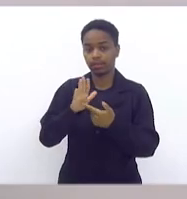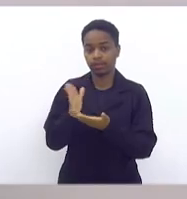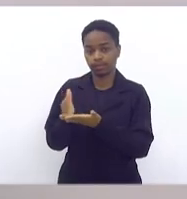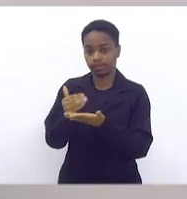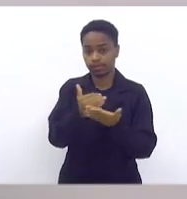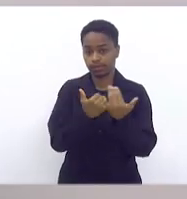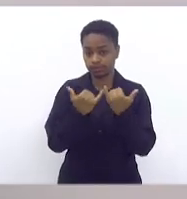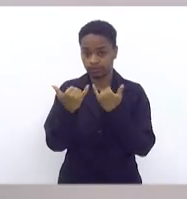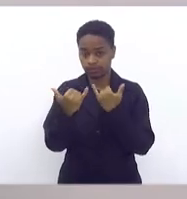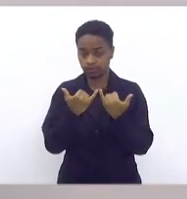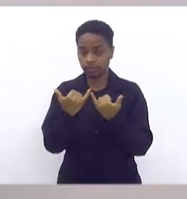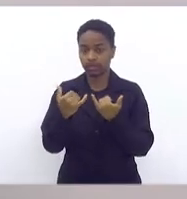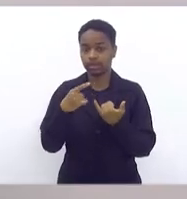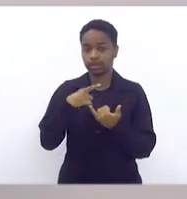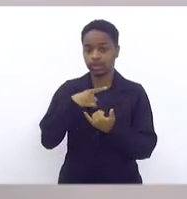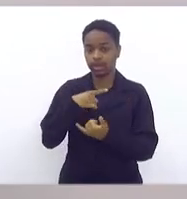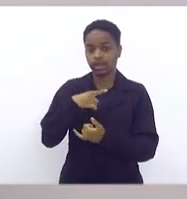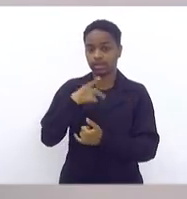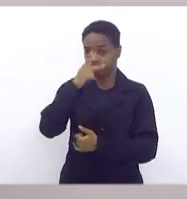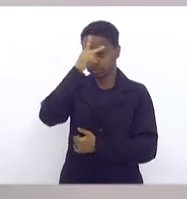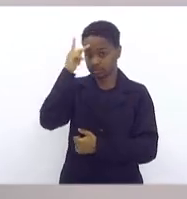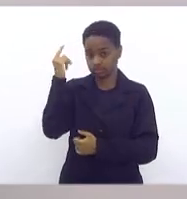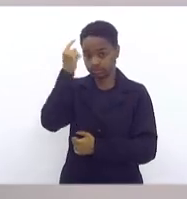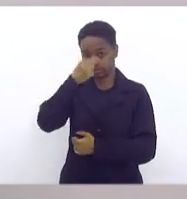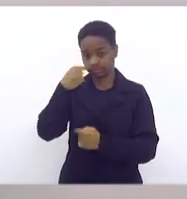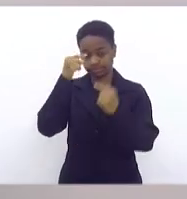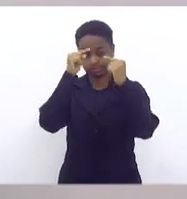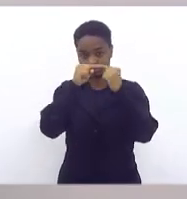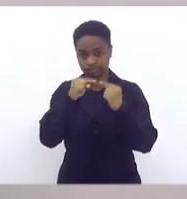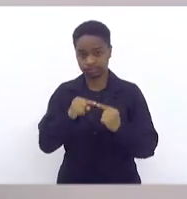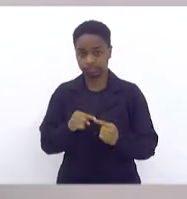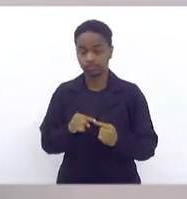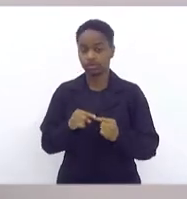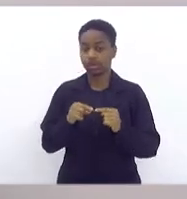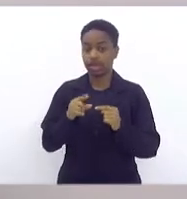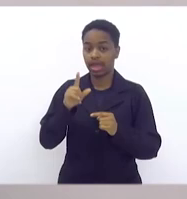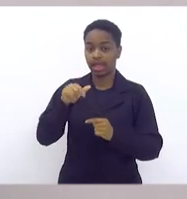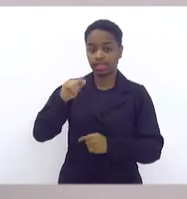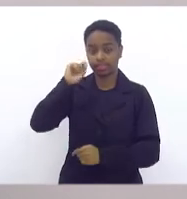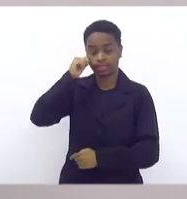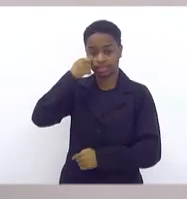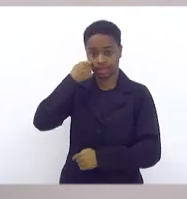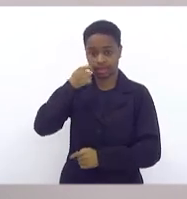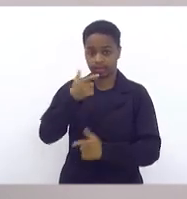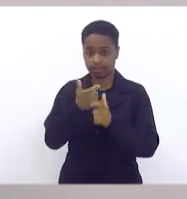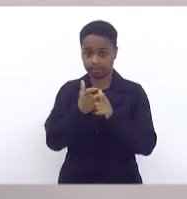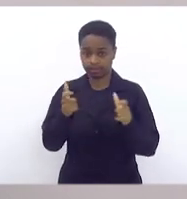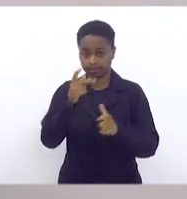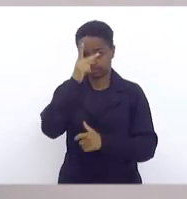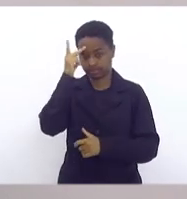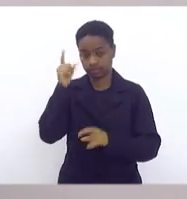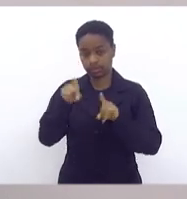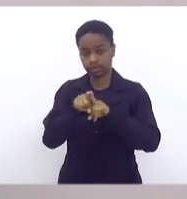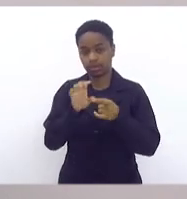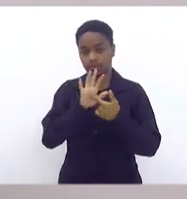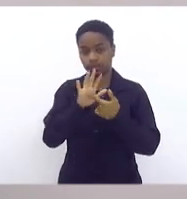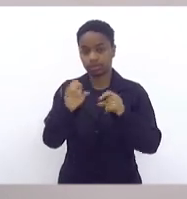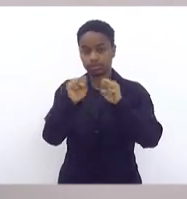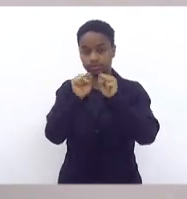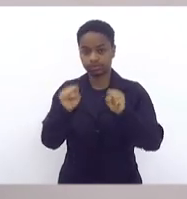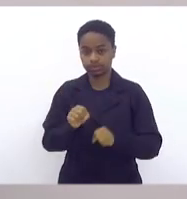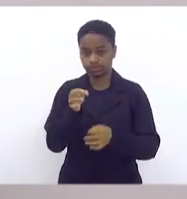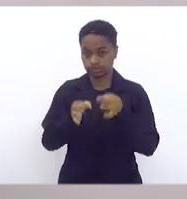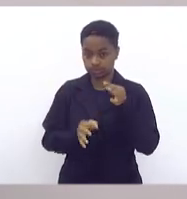80% das pessoas injustamente reconhecidas através desses álbuns serem negras demonstra que o sistema de Justiça também é um sistema